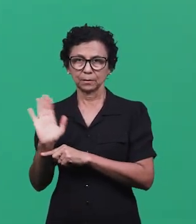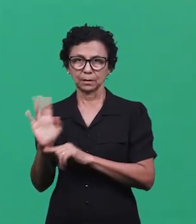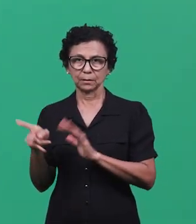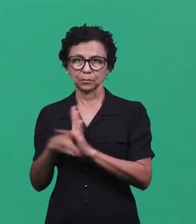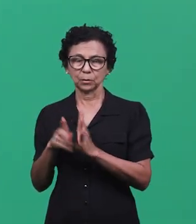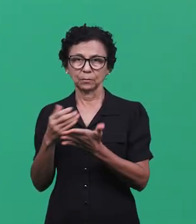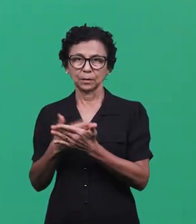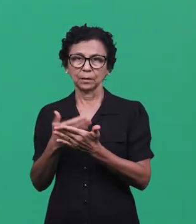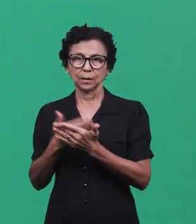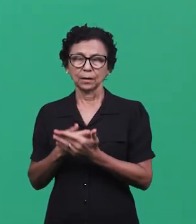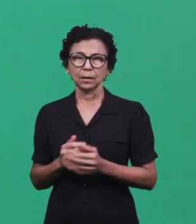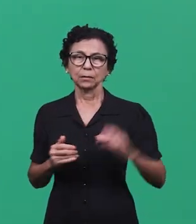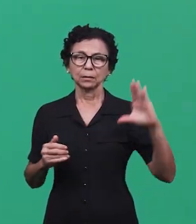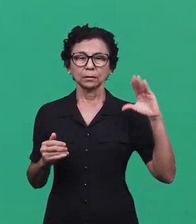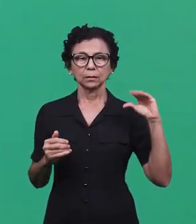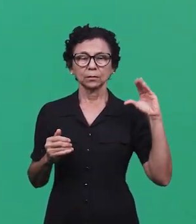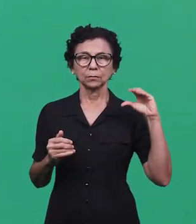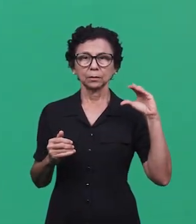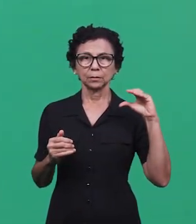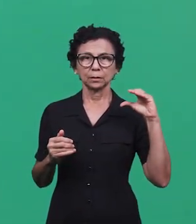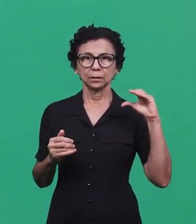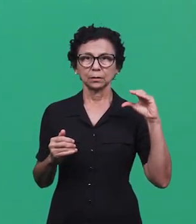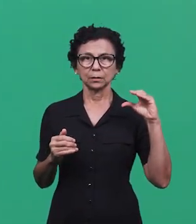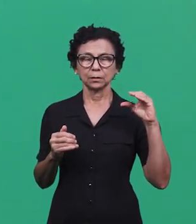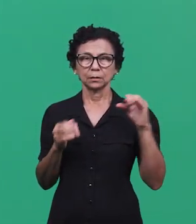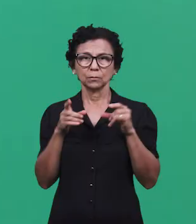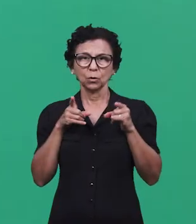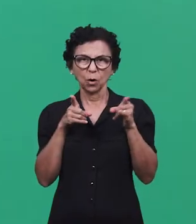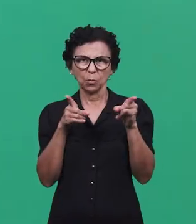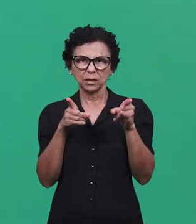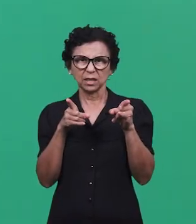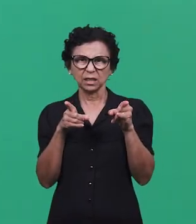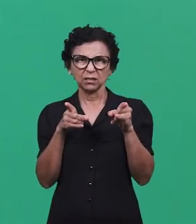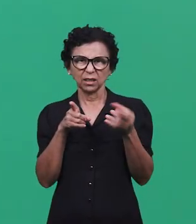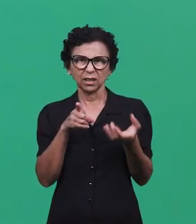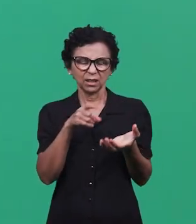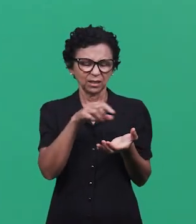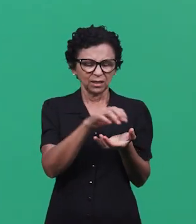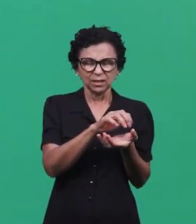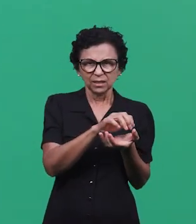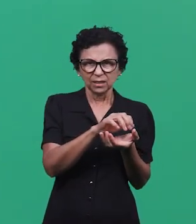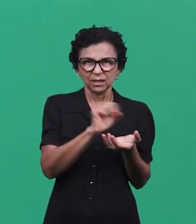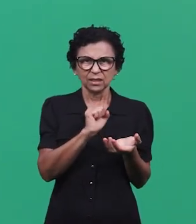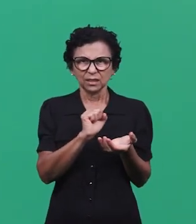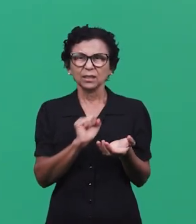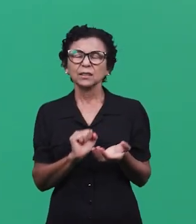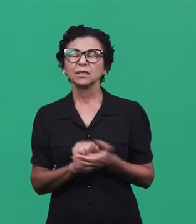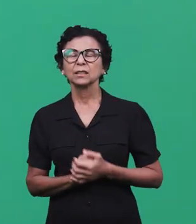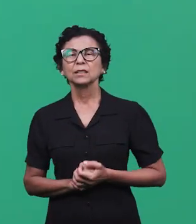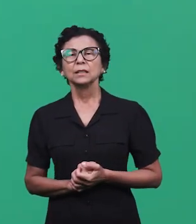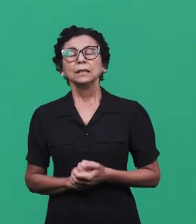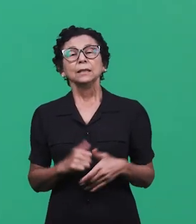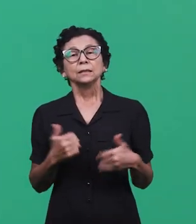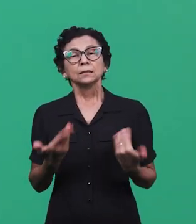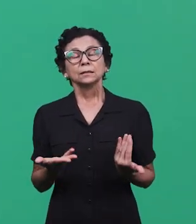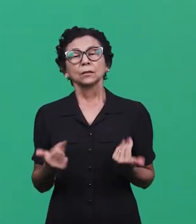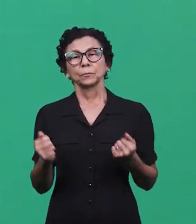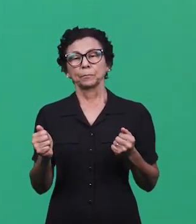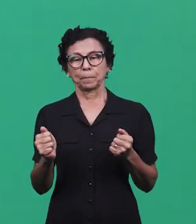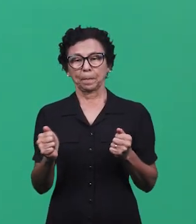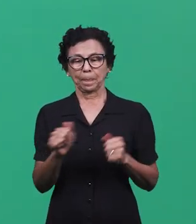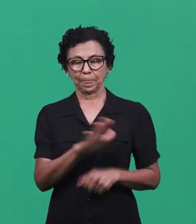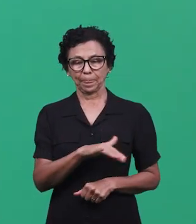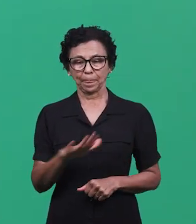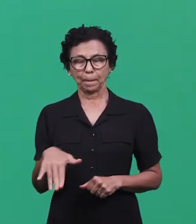aula, e aí nós podemos utilizar também este recurso. A criança da